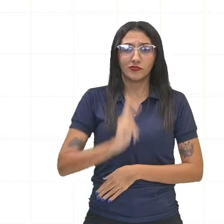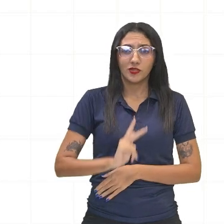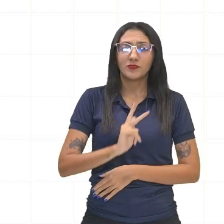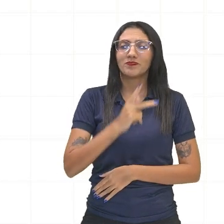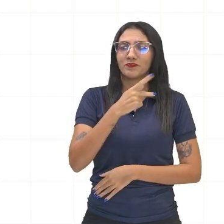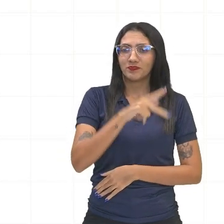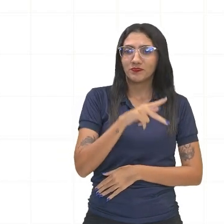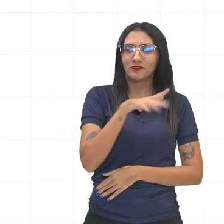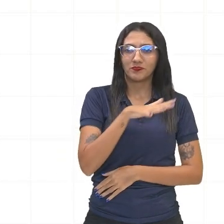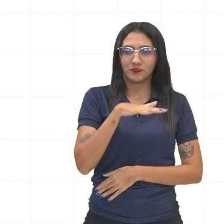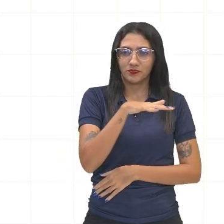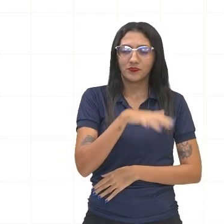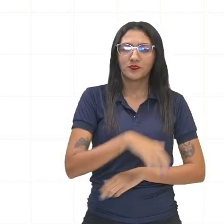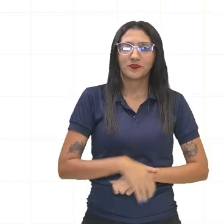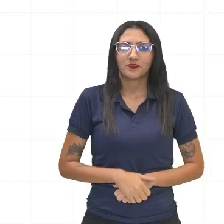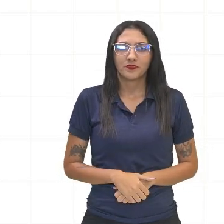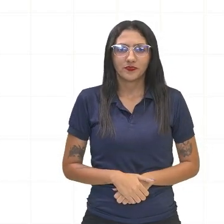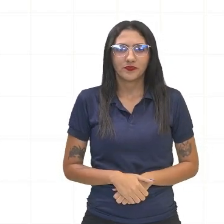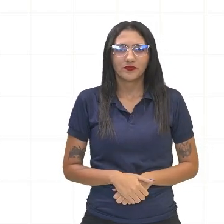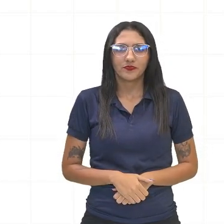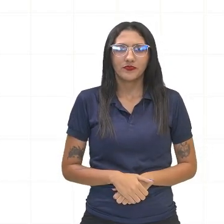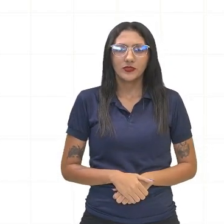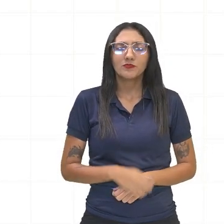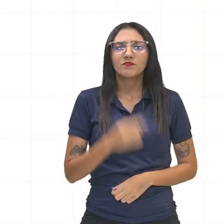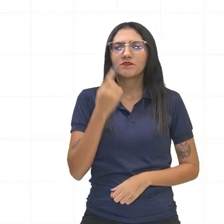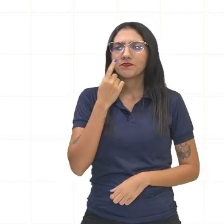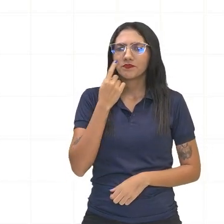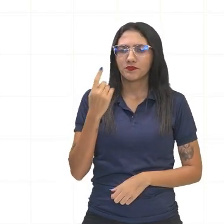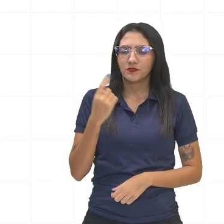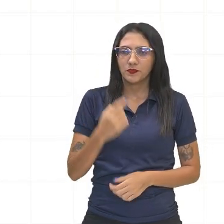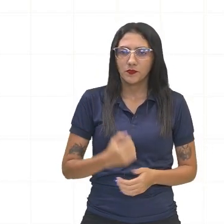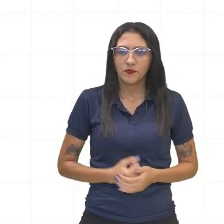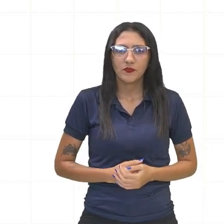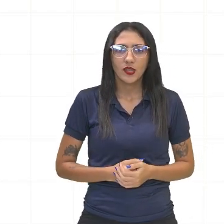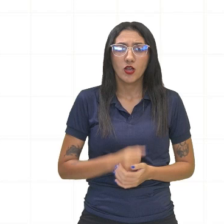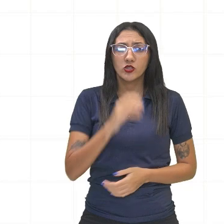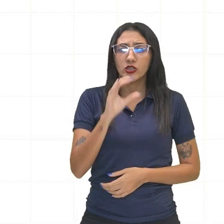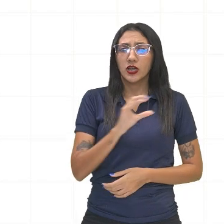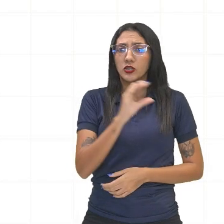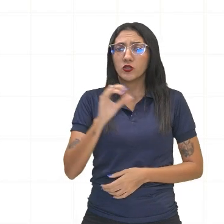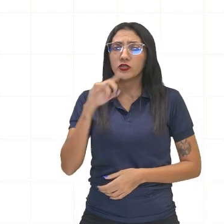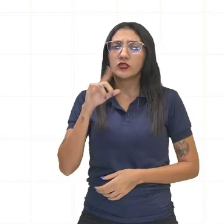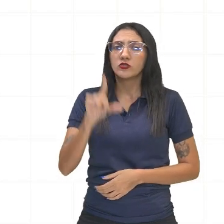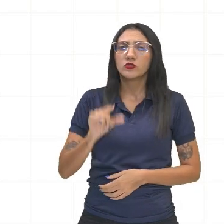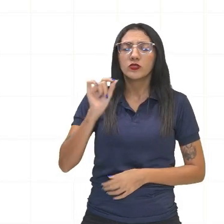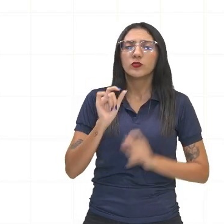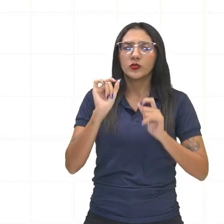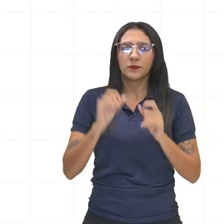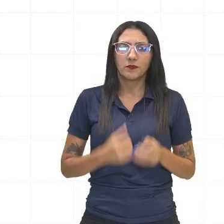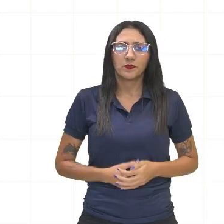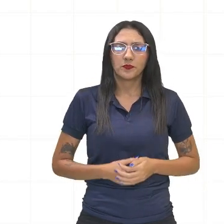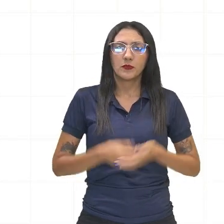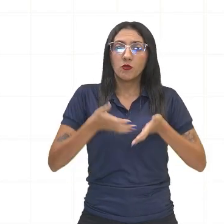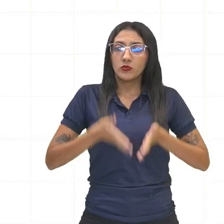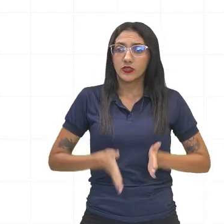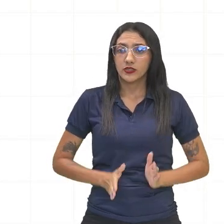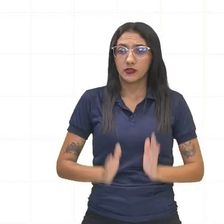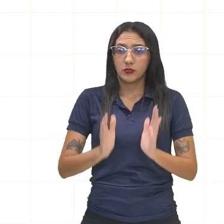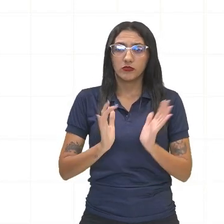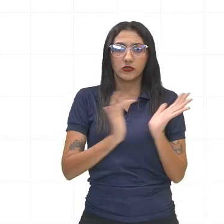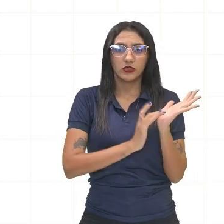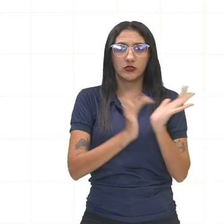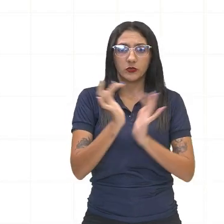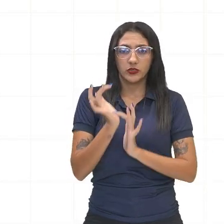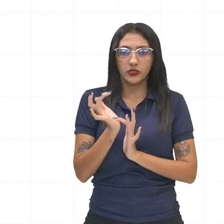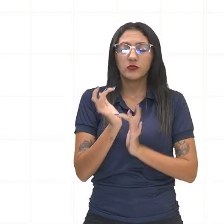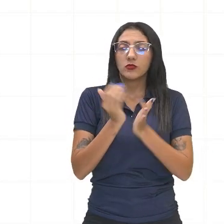Então vejamos os exemplos. Os cristãos escolheram o nascimento de Cristo para dar início